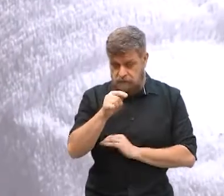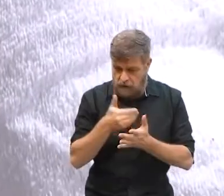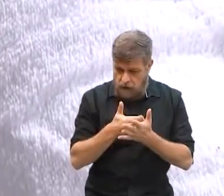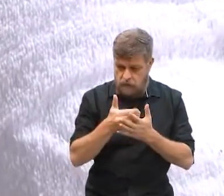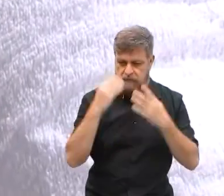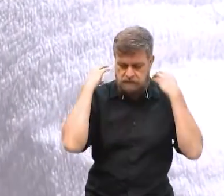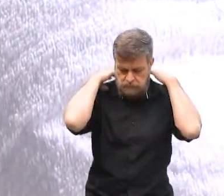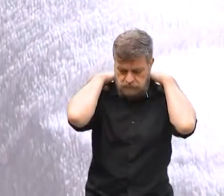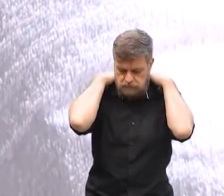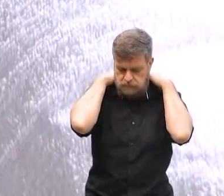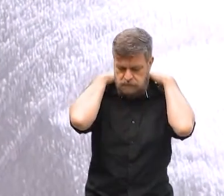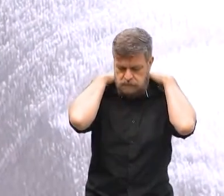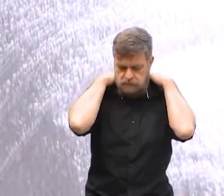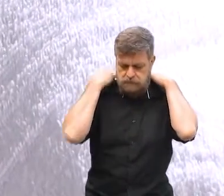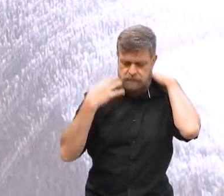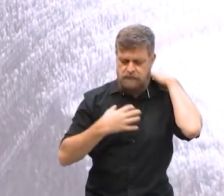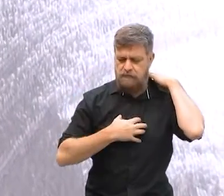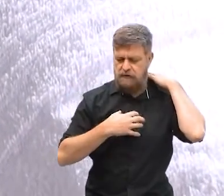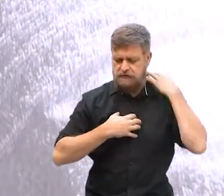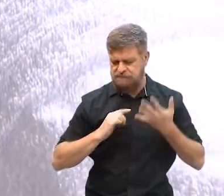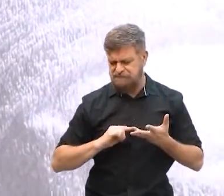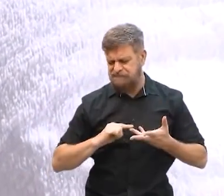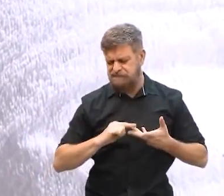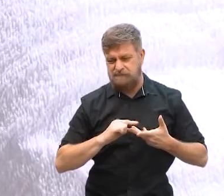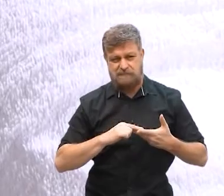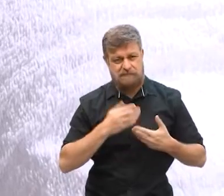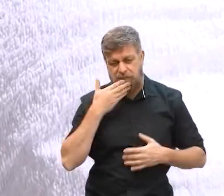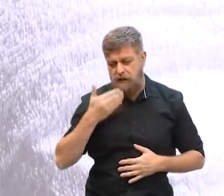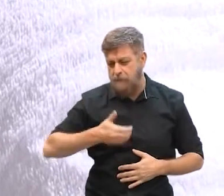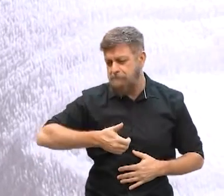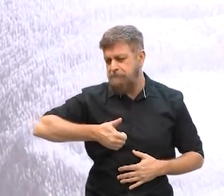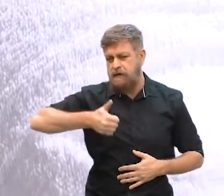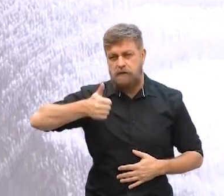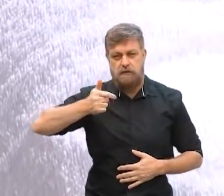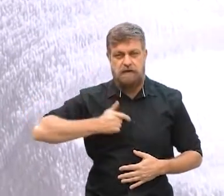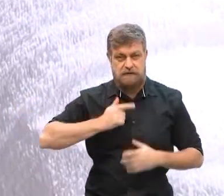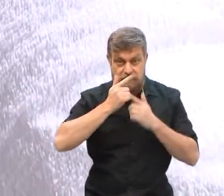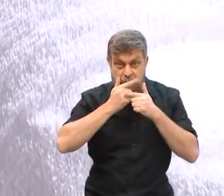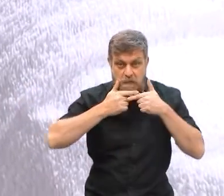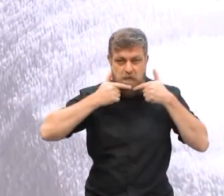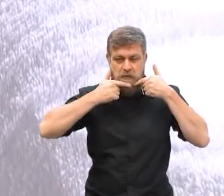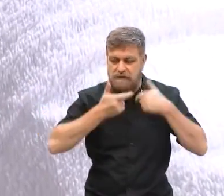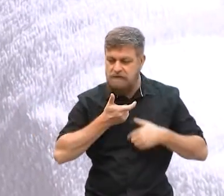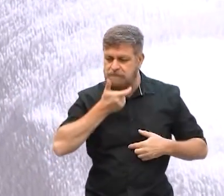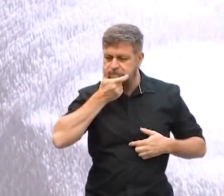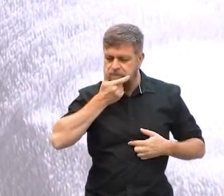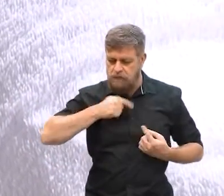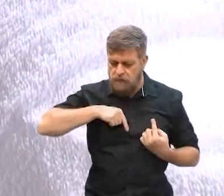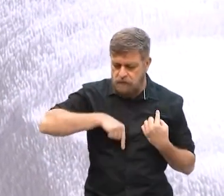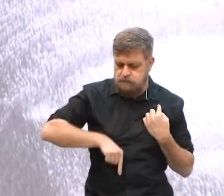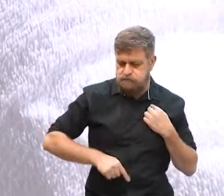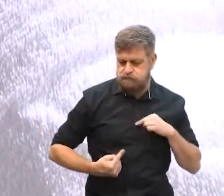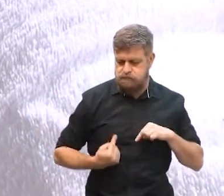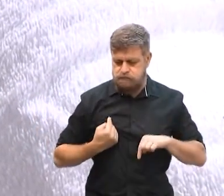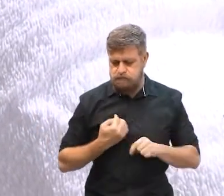você vai sentindo os benefícios. Melhora postural, melhora de sono, melhora de humor. Circulação sanguínea. Circulação